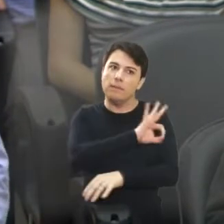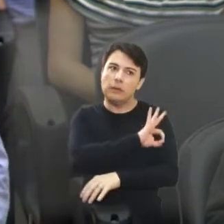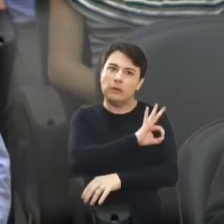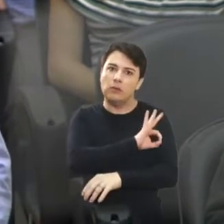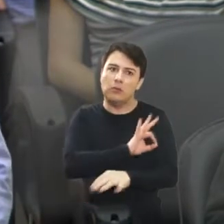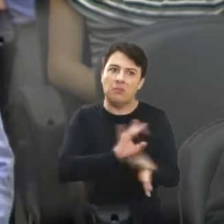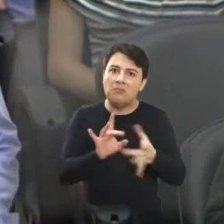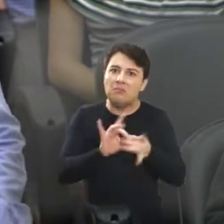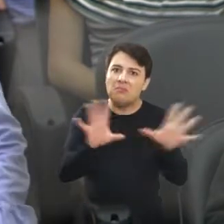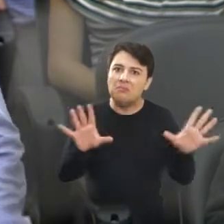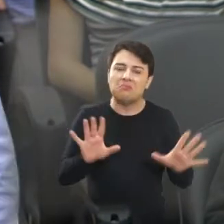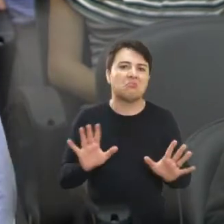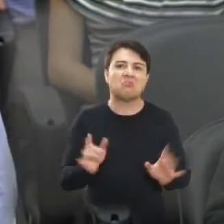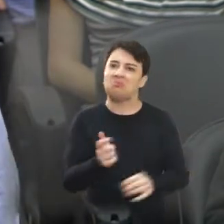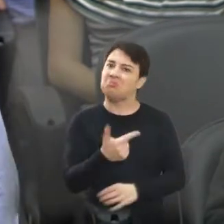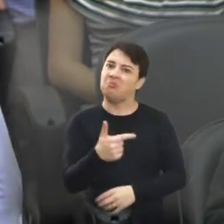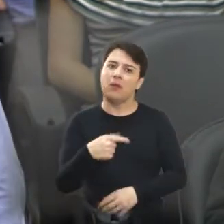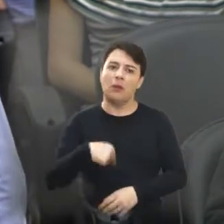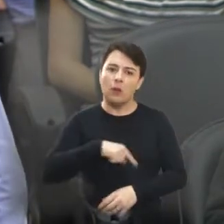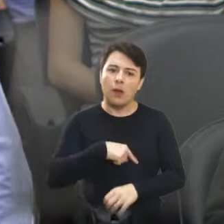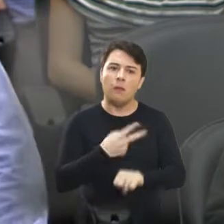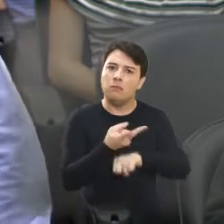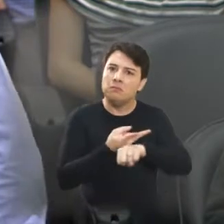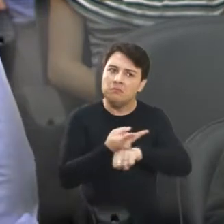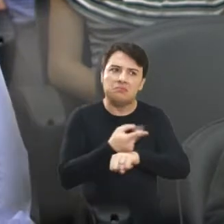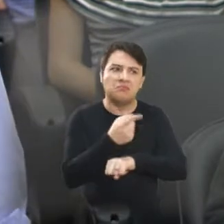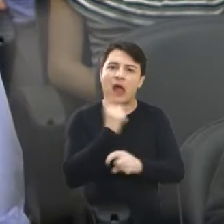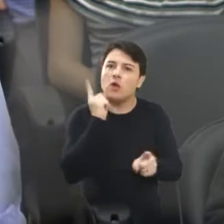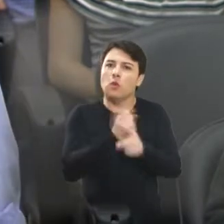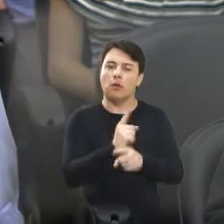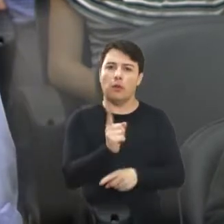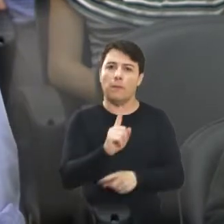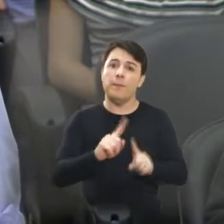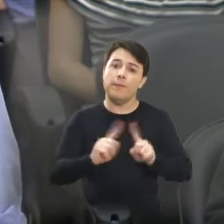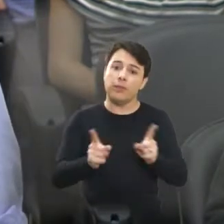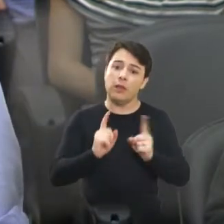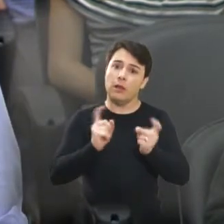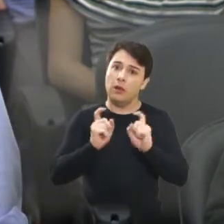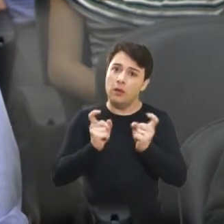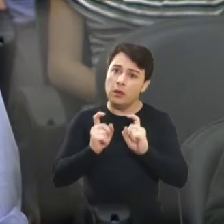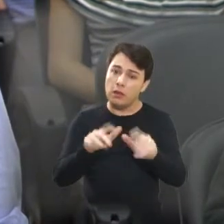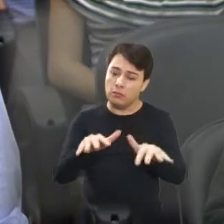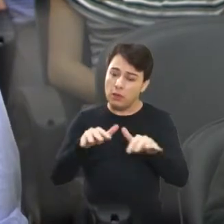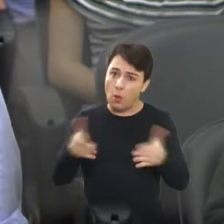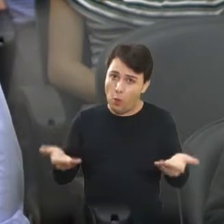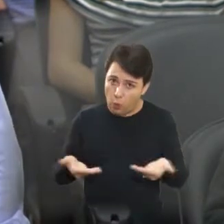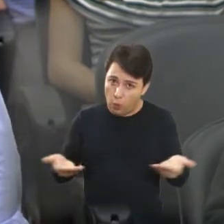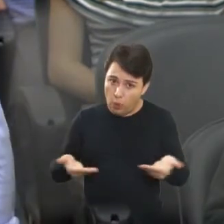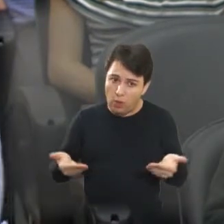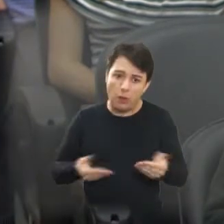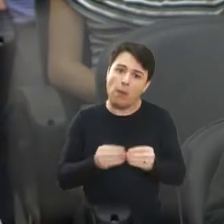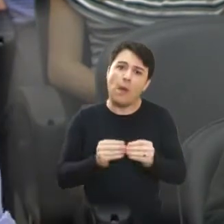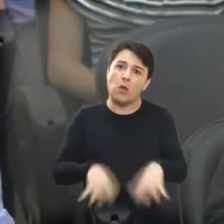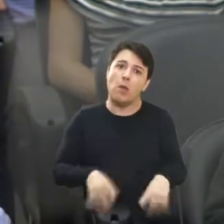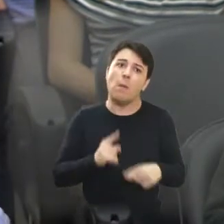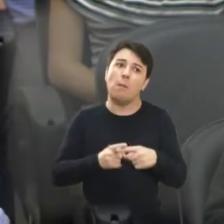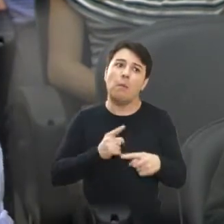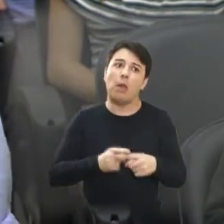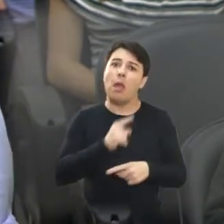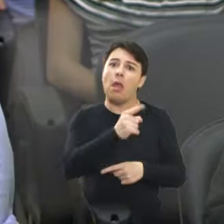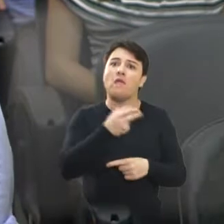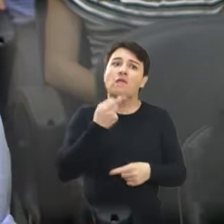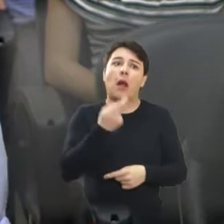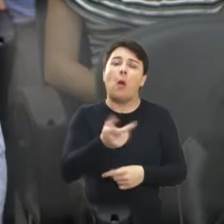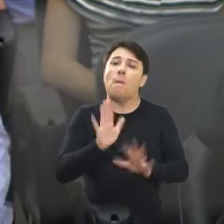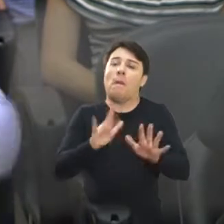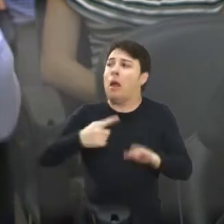conseguimos achar, localizar, de modo que resta prejudicada essa audiência pública em relação ao conhecimento do que se está sendo colocado